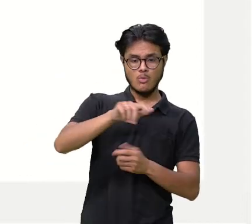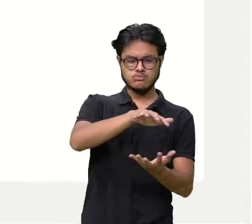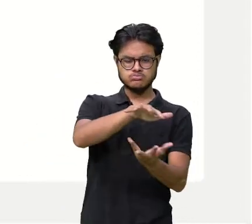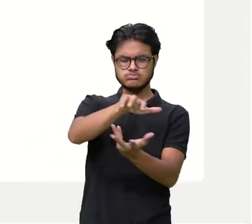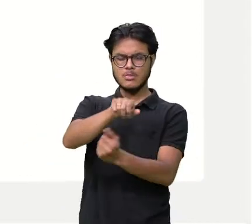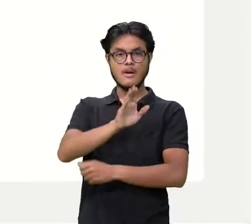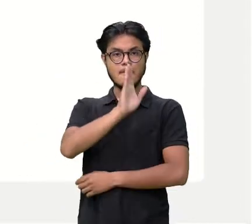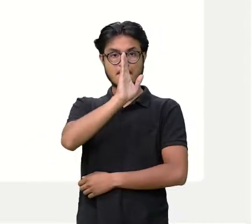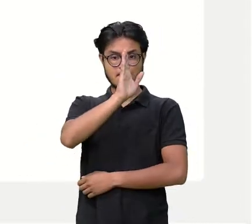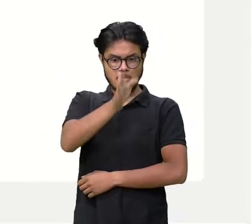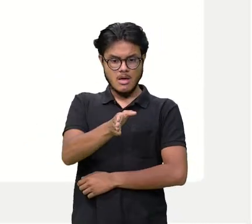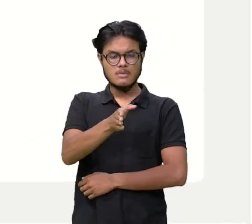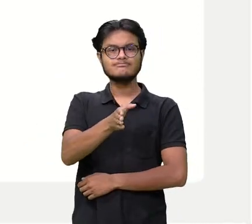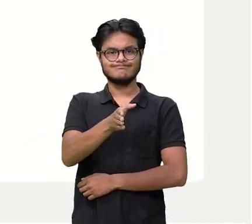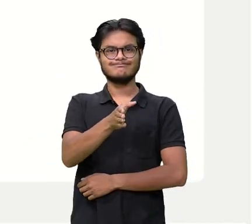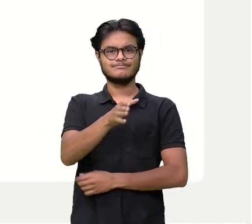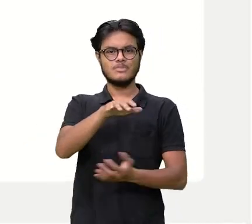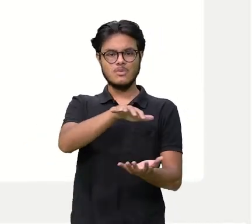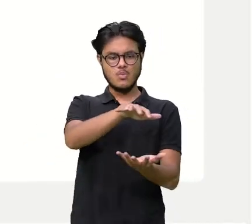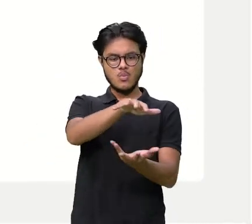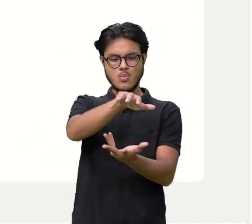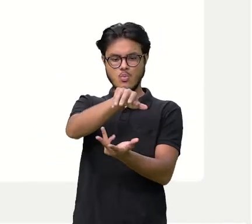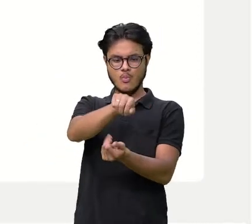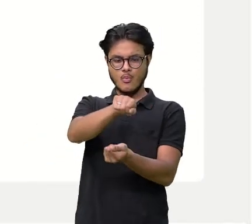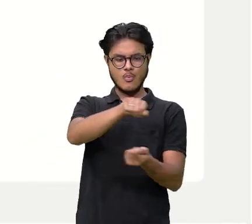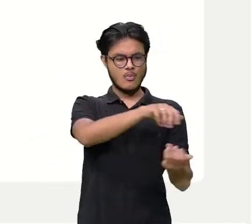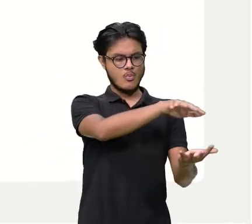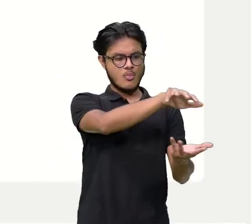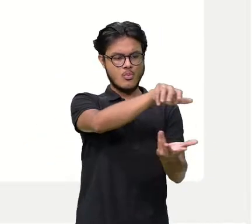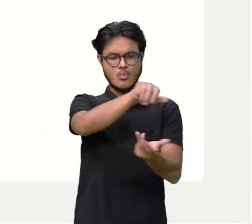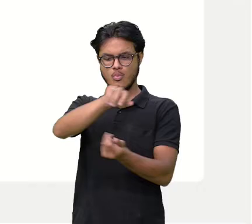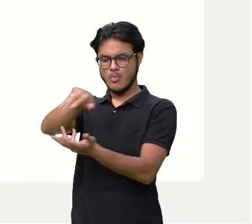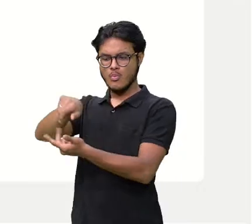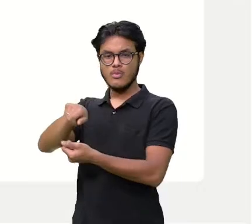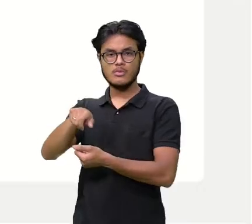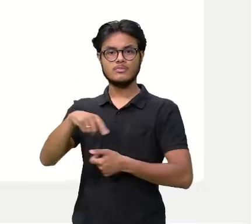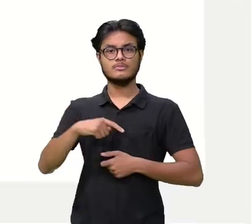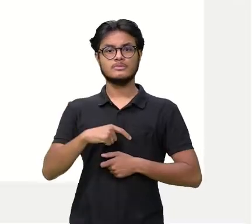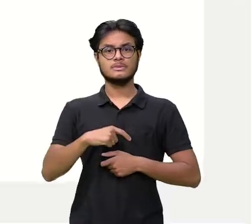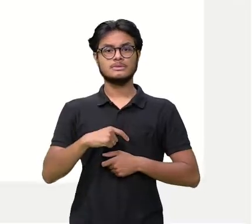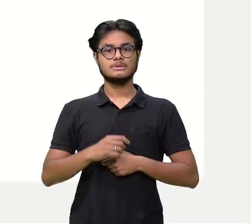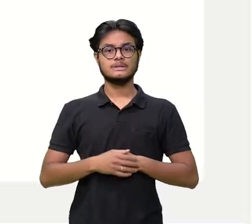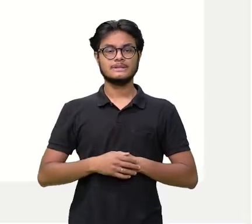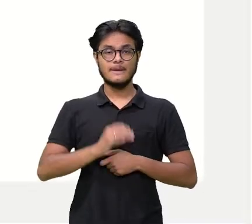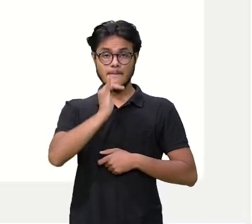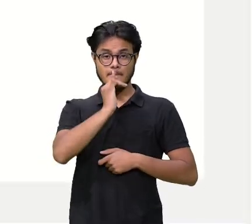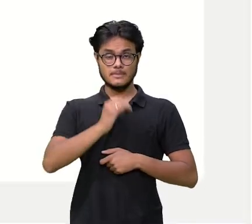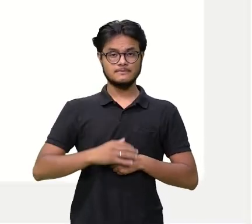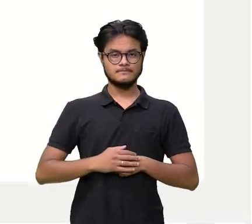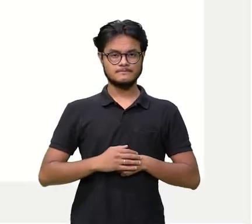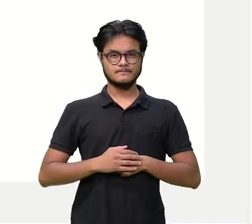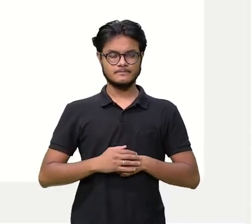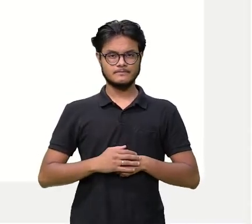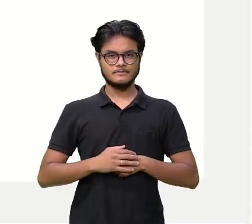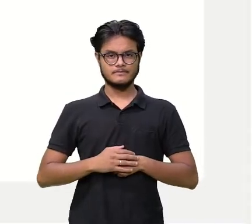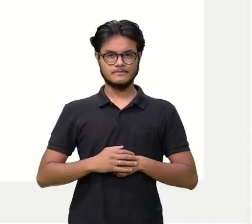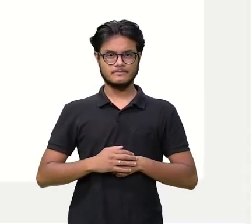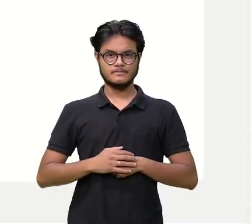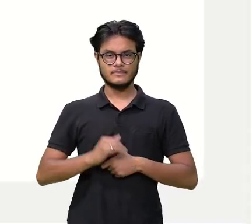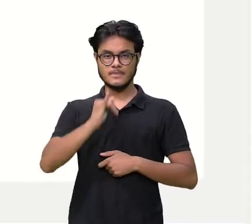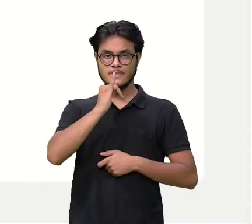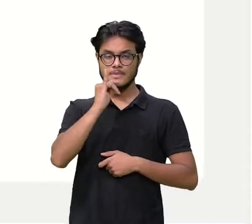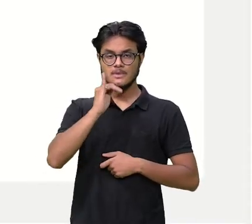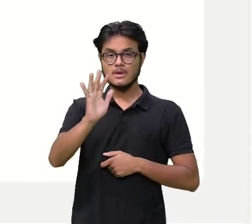focos. Lembre-se, a elipse não tem centro, a elipse tem